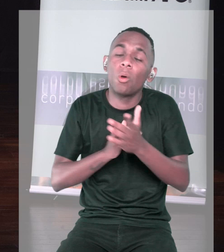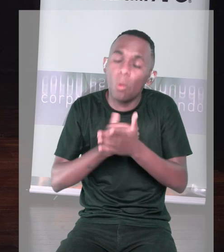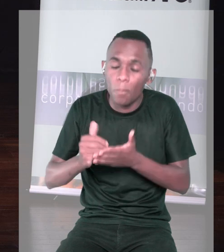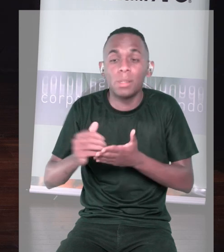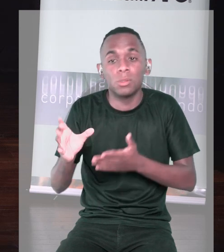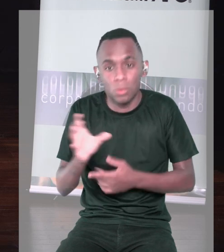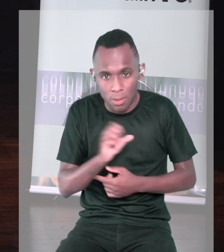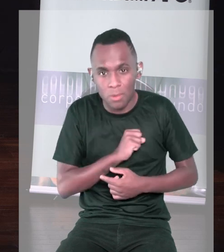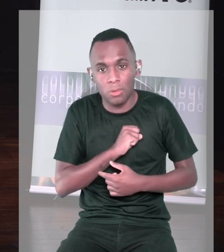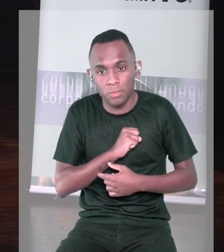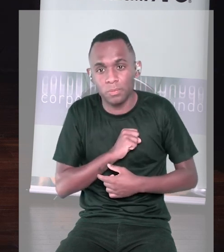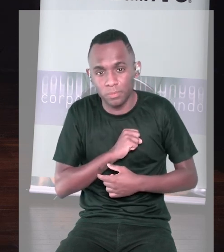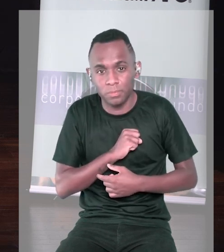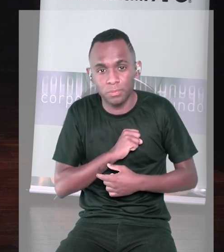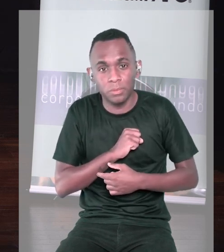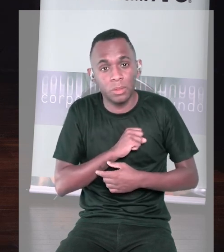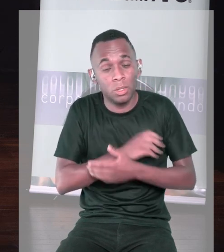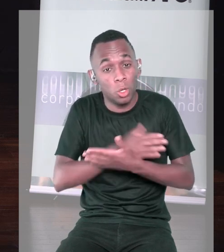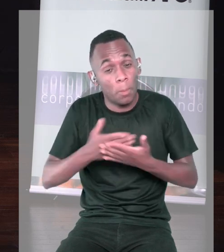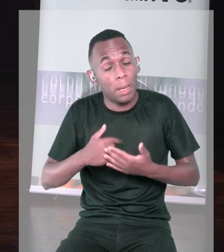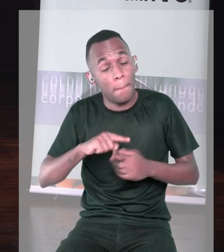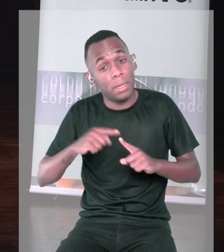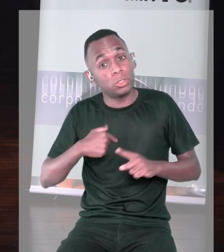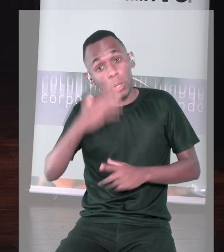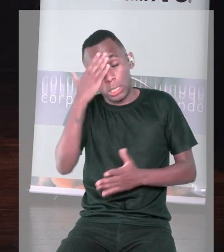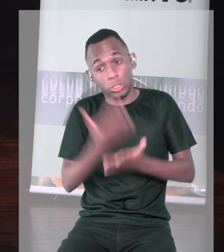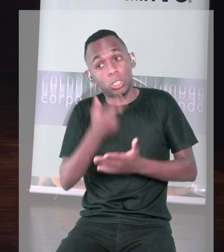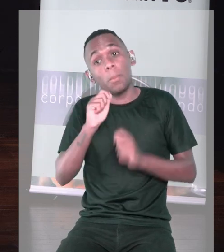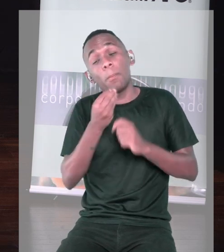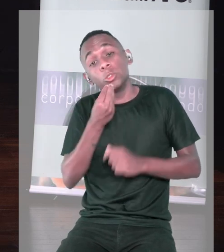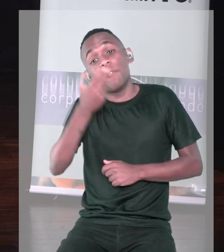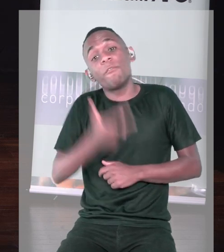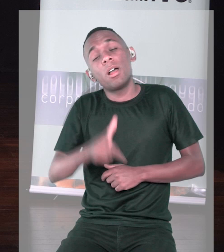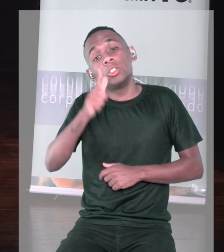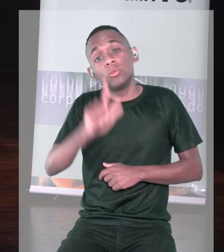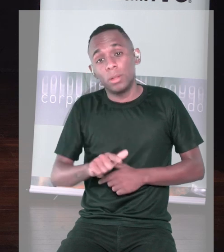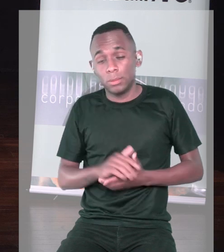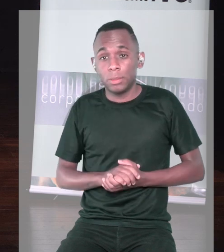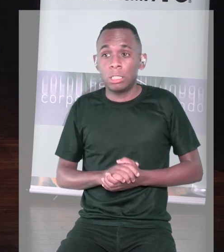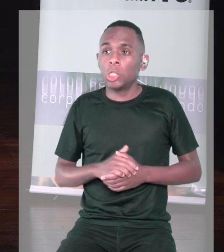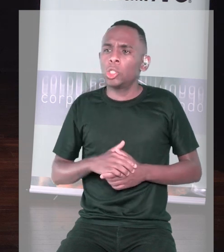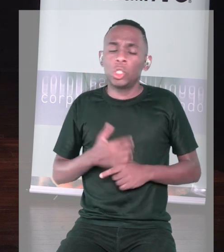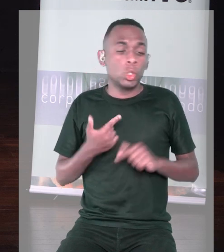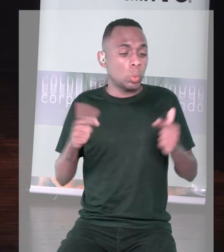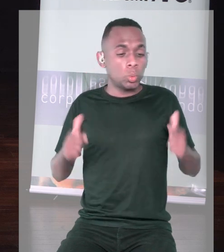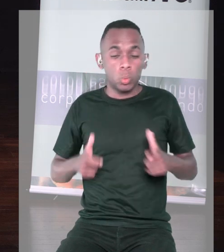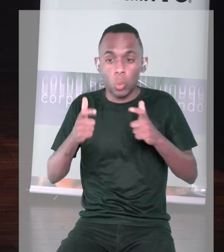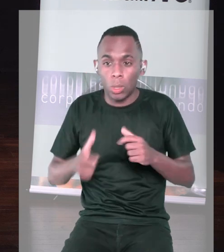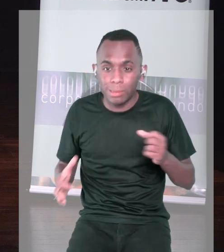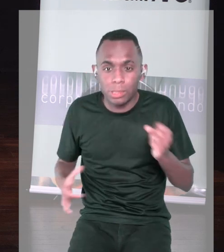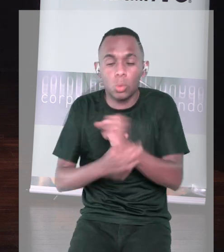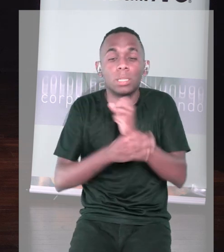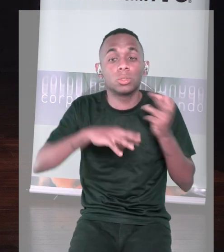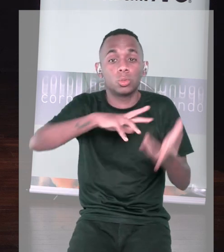sobre o começo de seu amor com Doreen. Ele fala isso no começo, mas a minha impressão é que ele podia falar de novo agora. Não